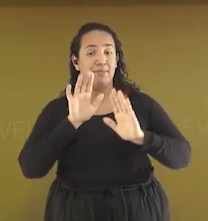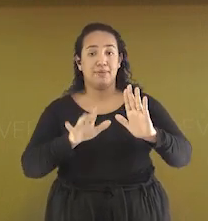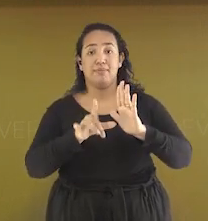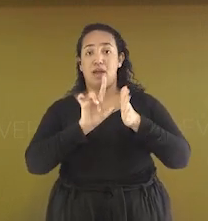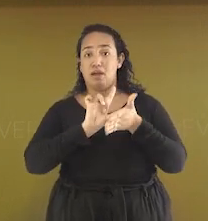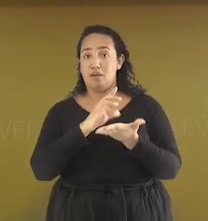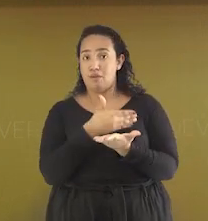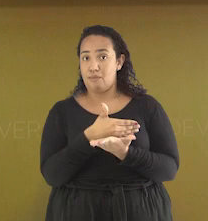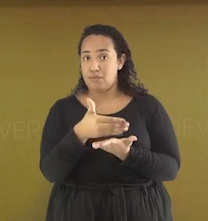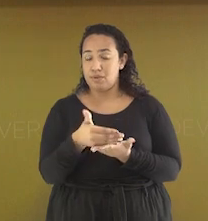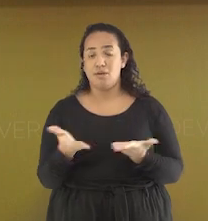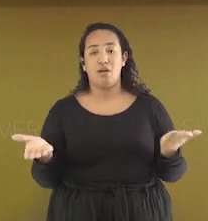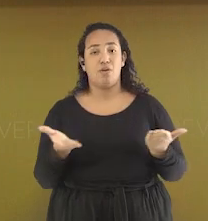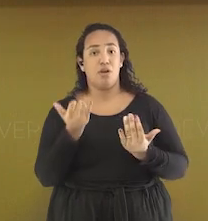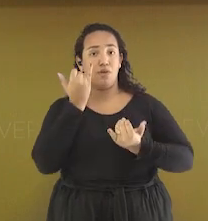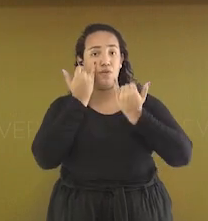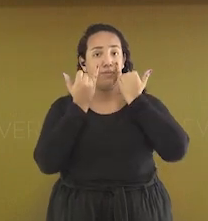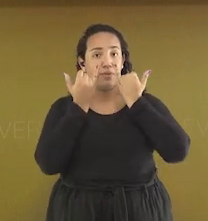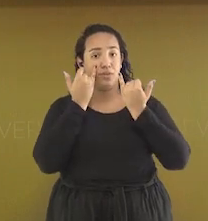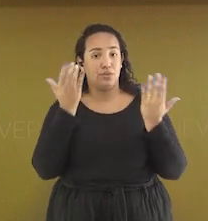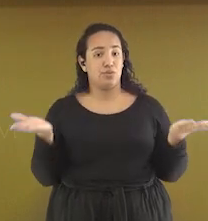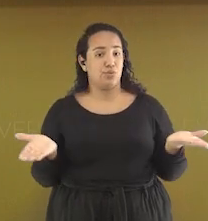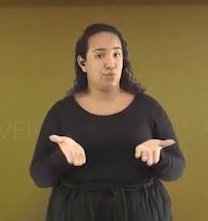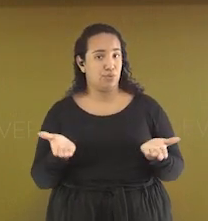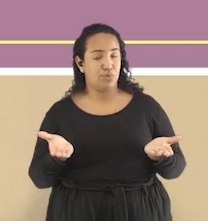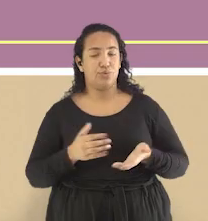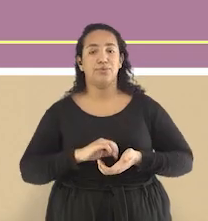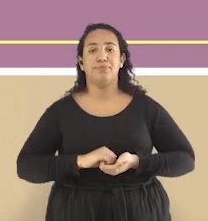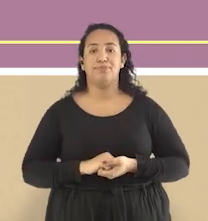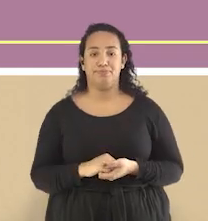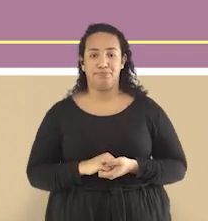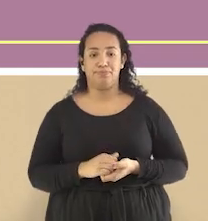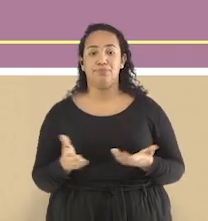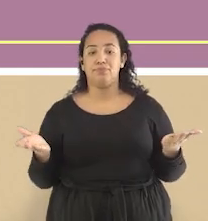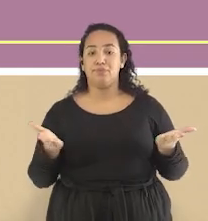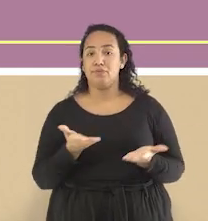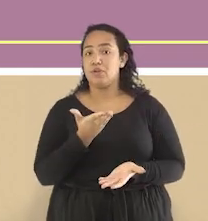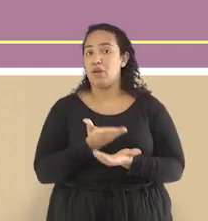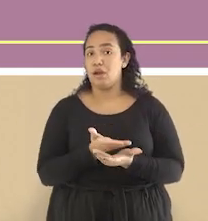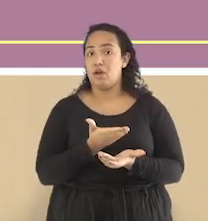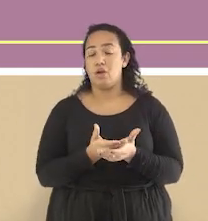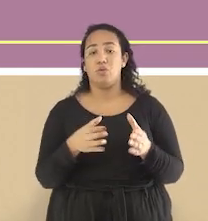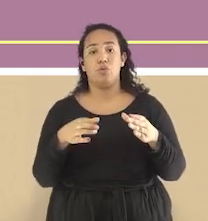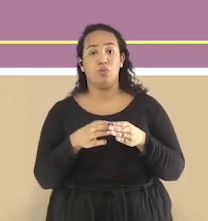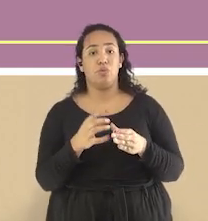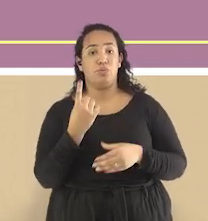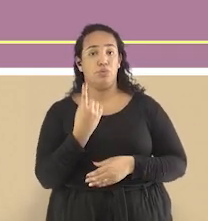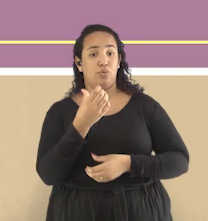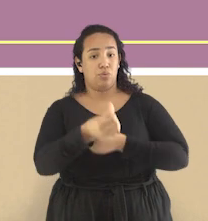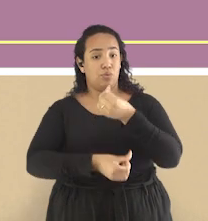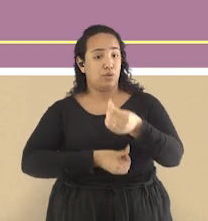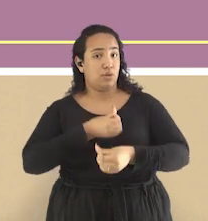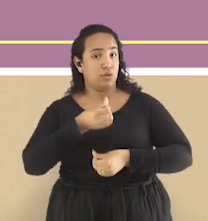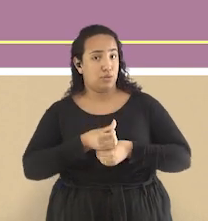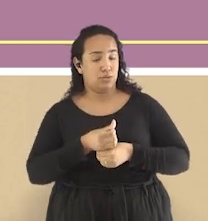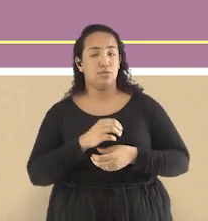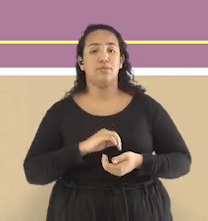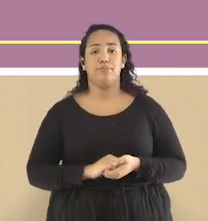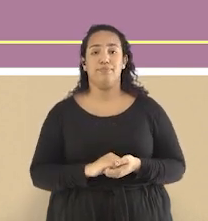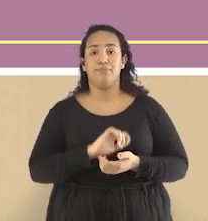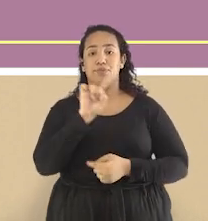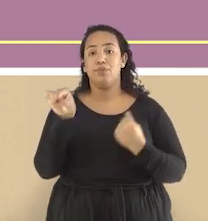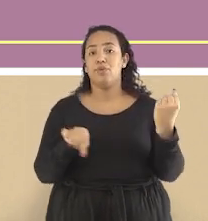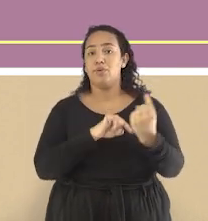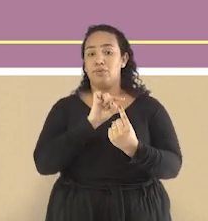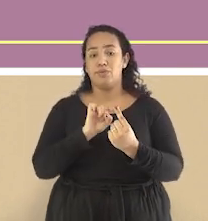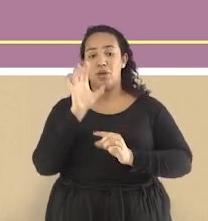de começar, algumas informações sobre a nossa aula. Esta aula é do primeiro ciclo da EJA. Tem como objetivo